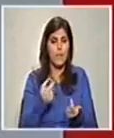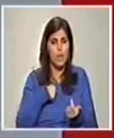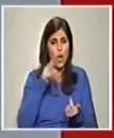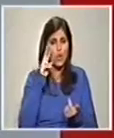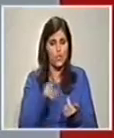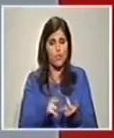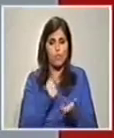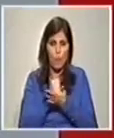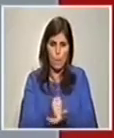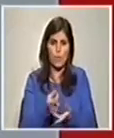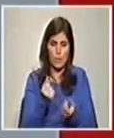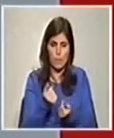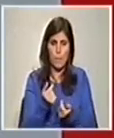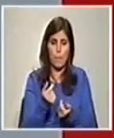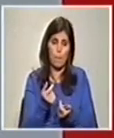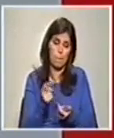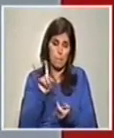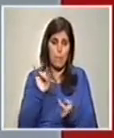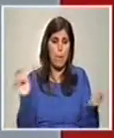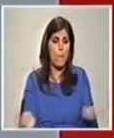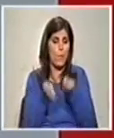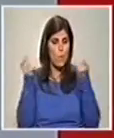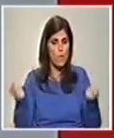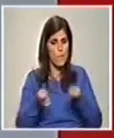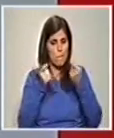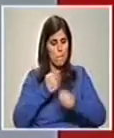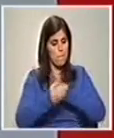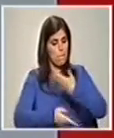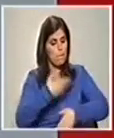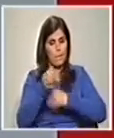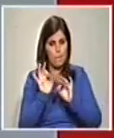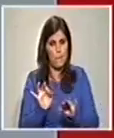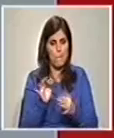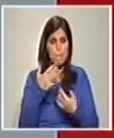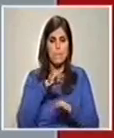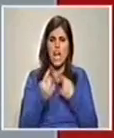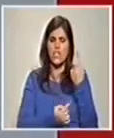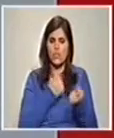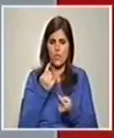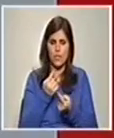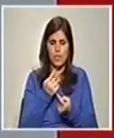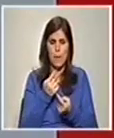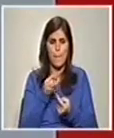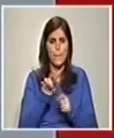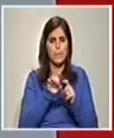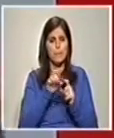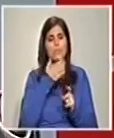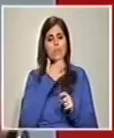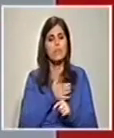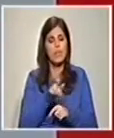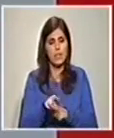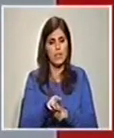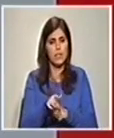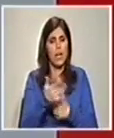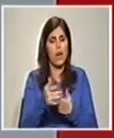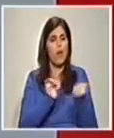e do agregar. Financiamento, obviamente, claro. para promover a funcionalidade. Mas muitas vezes, e estamos então, agora com uma experiência formidável... Deixámos de estar de